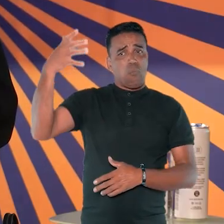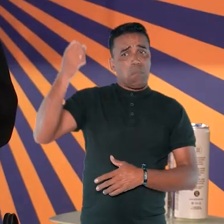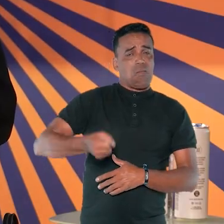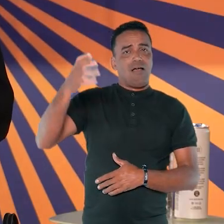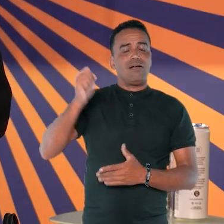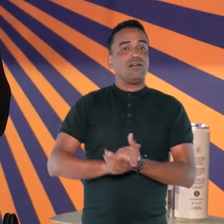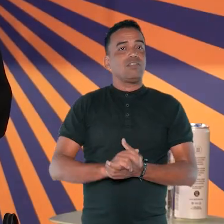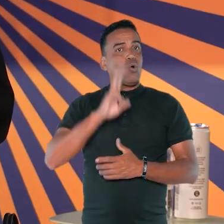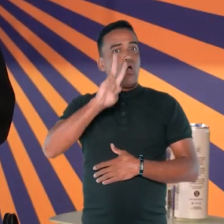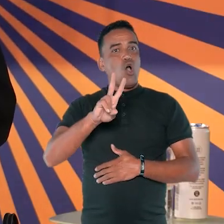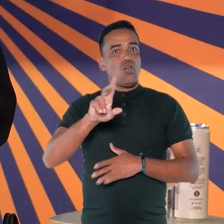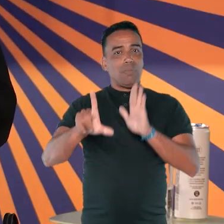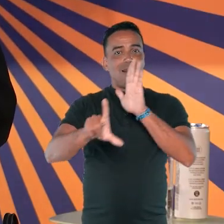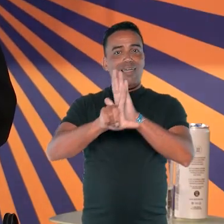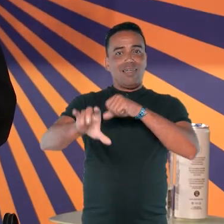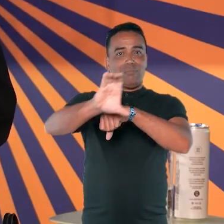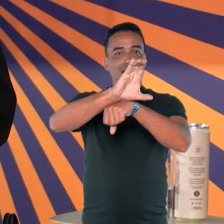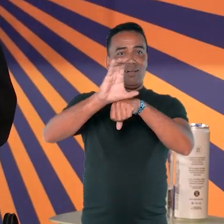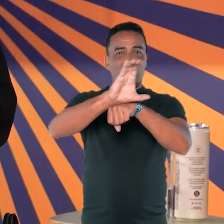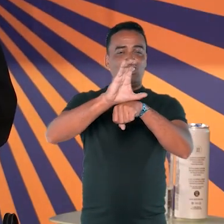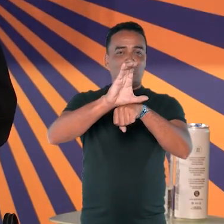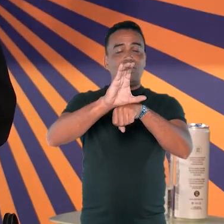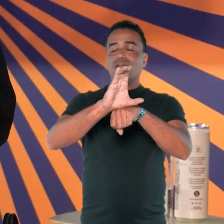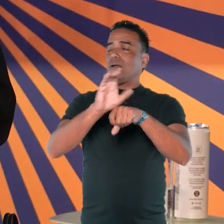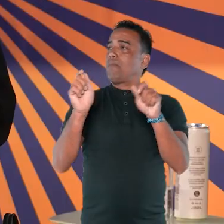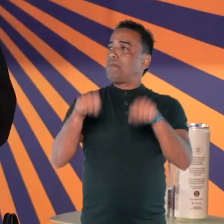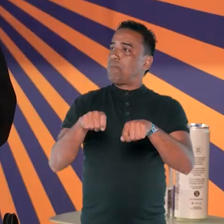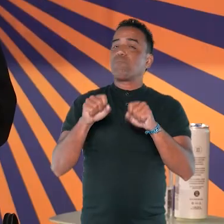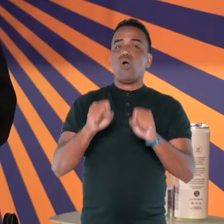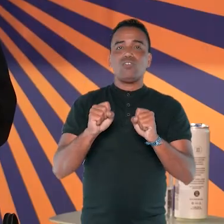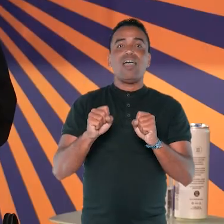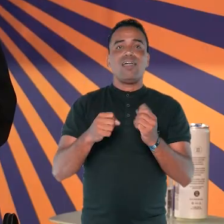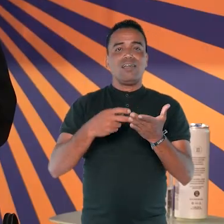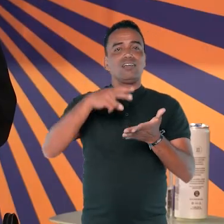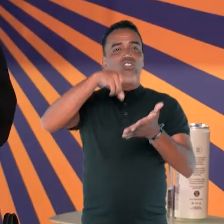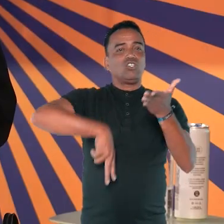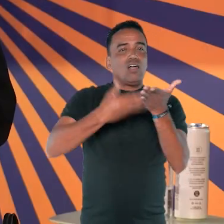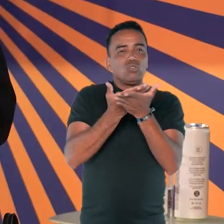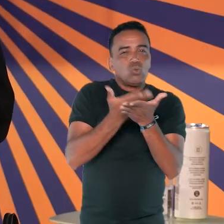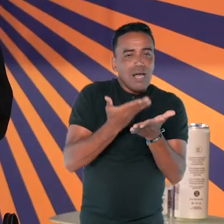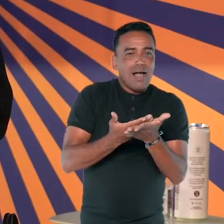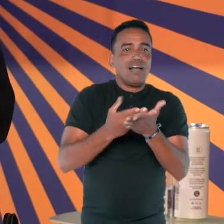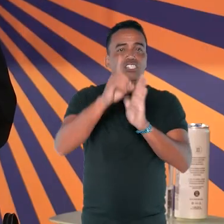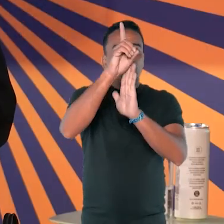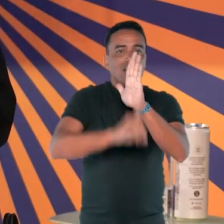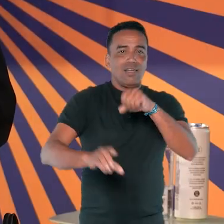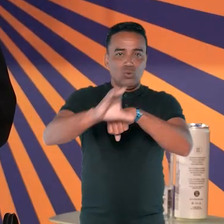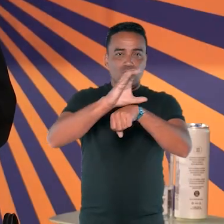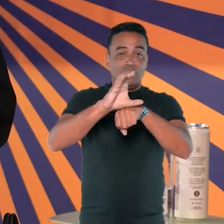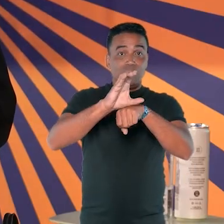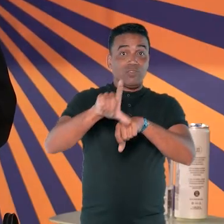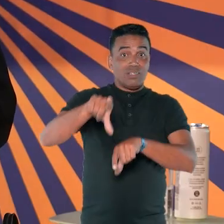para a Constituição, eu tive a sorte de poder ter o gosto de estudar direito constitucional, poder ter escolhido e acabar